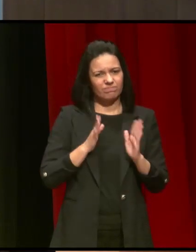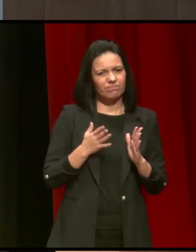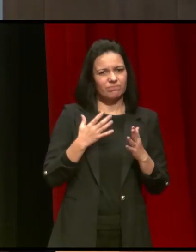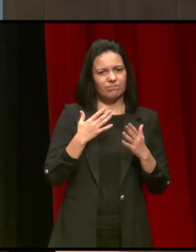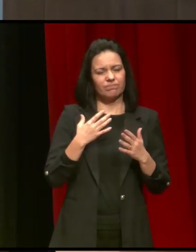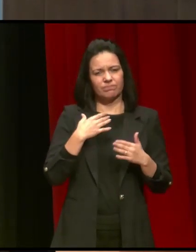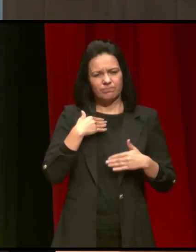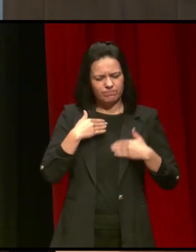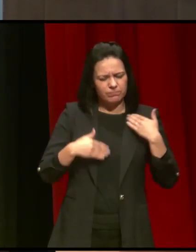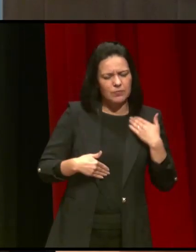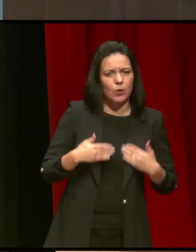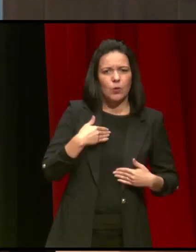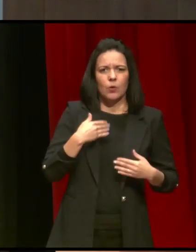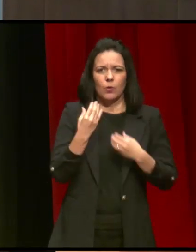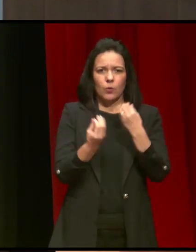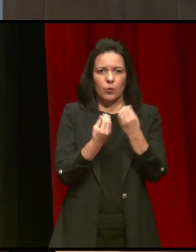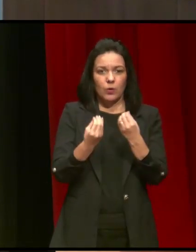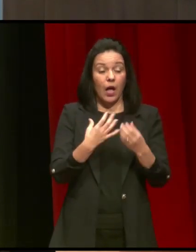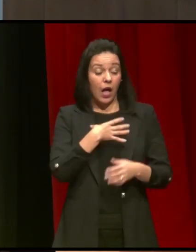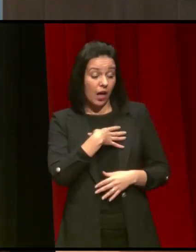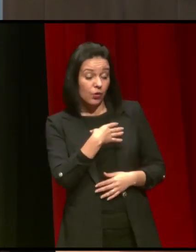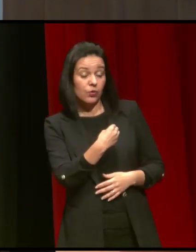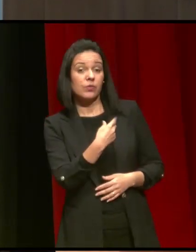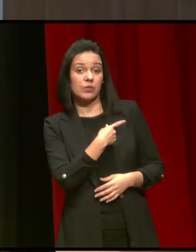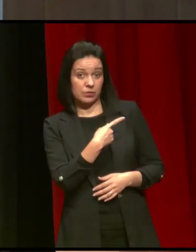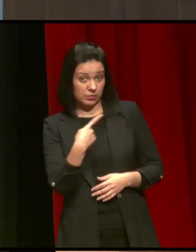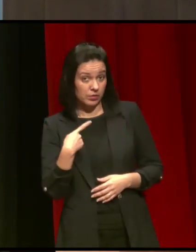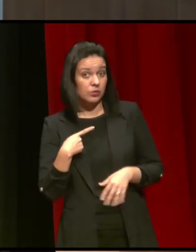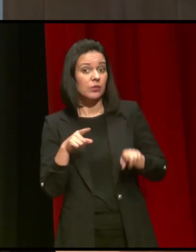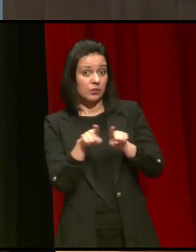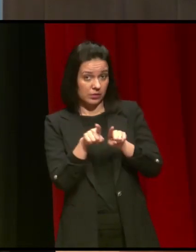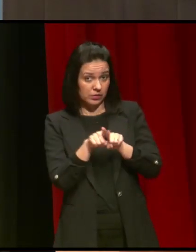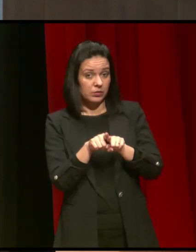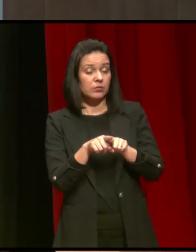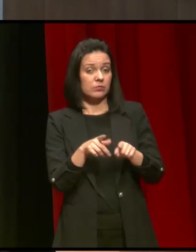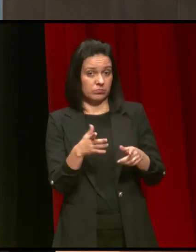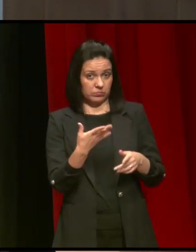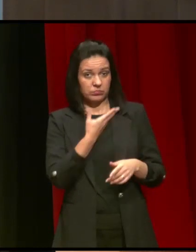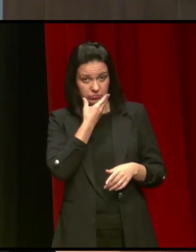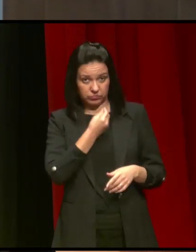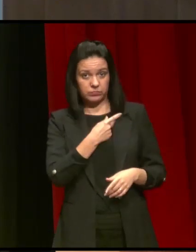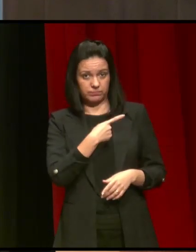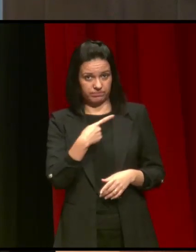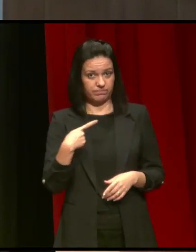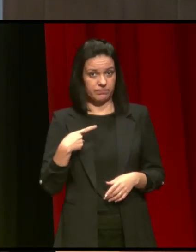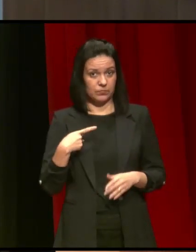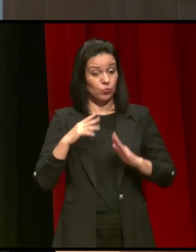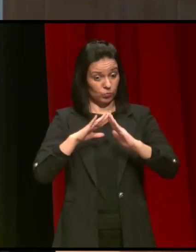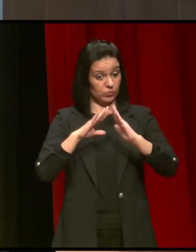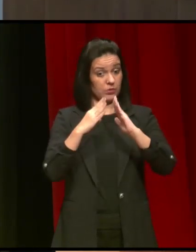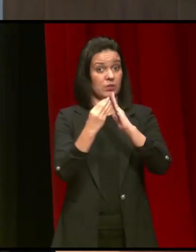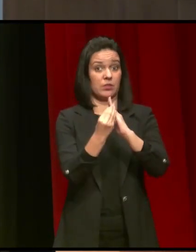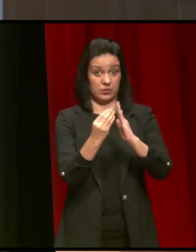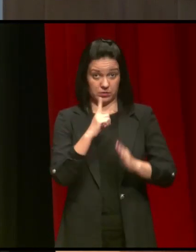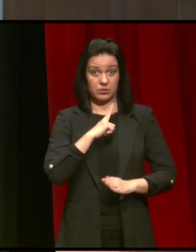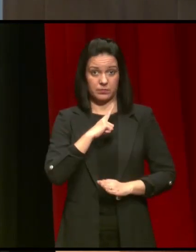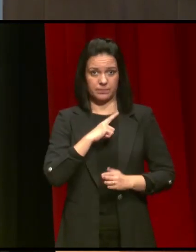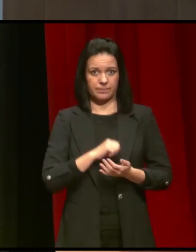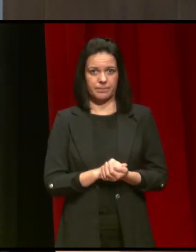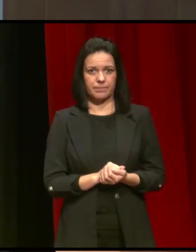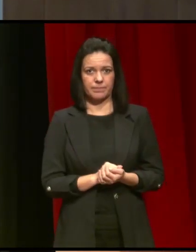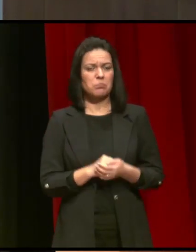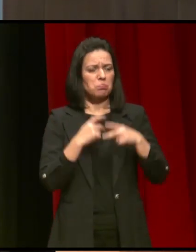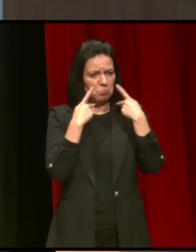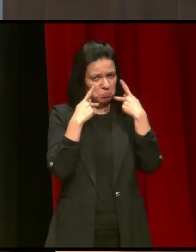já, ele só mexe a mão direita. O filho dele é pastor e ele também é pastor. Ele tem uma igreja. E